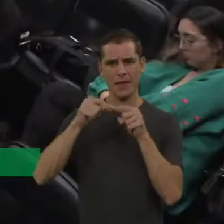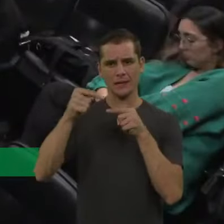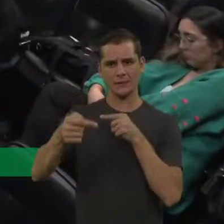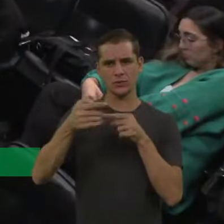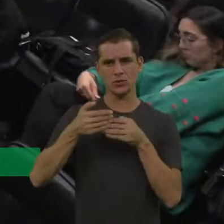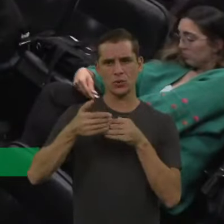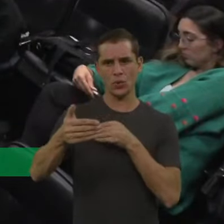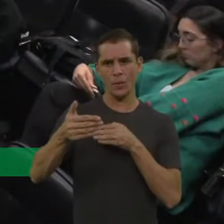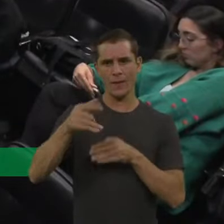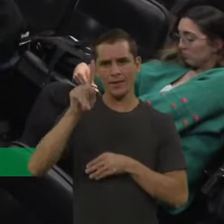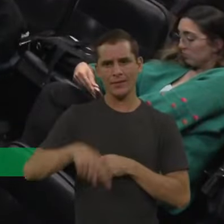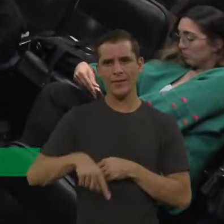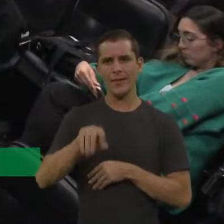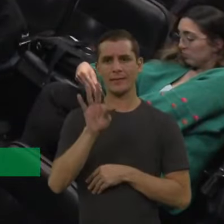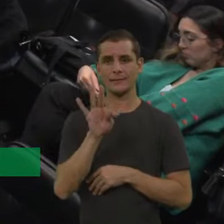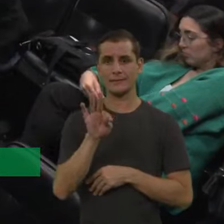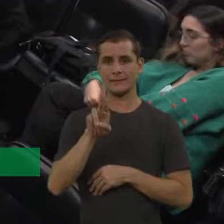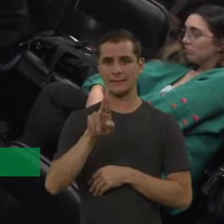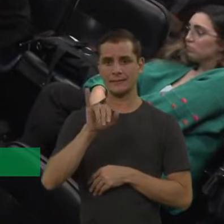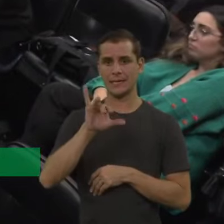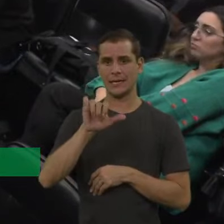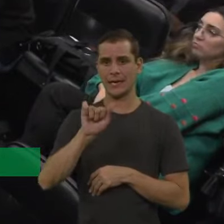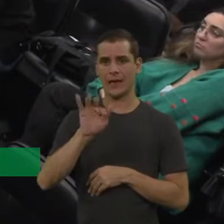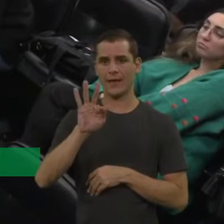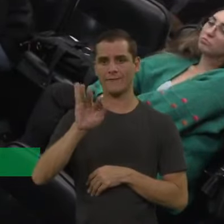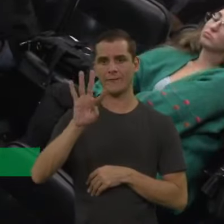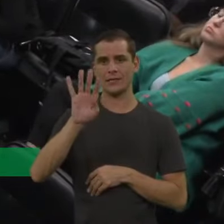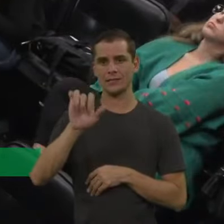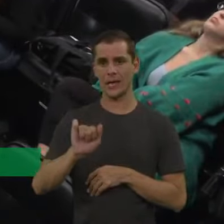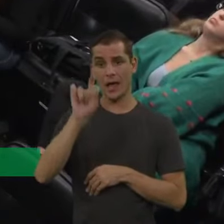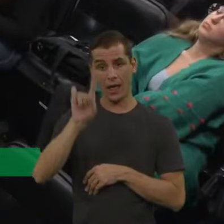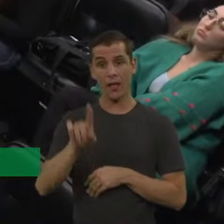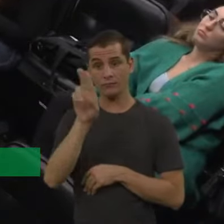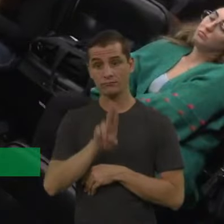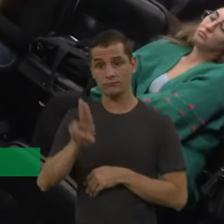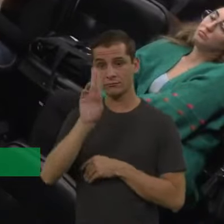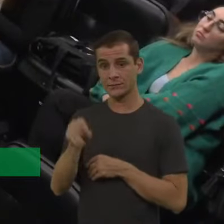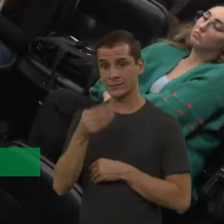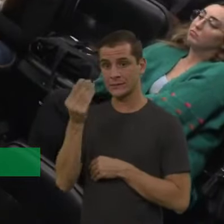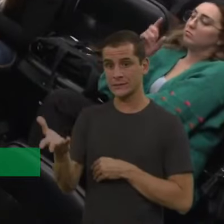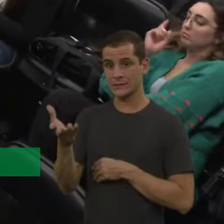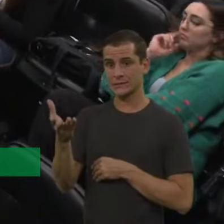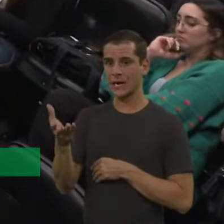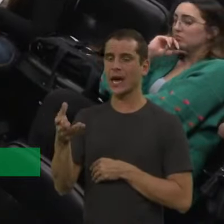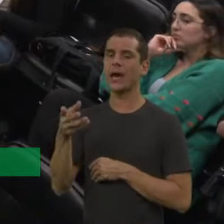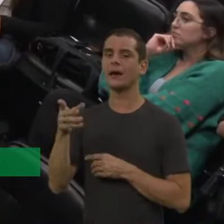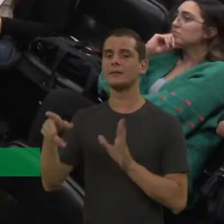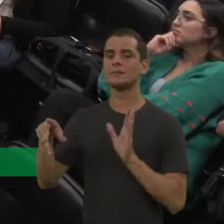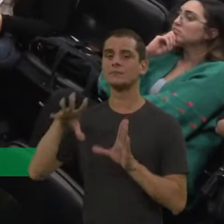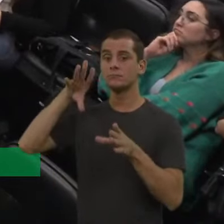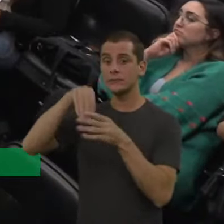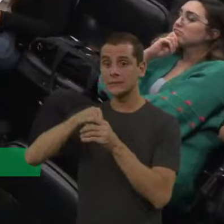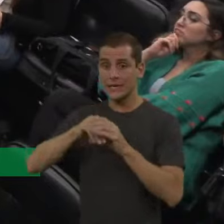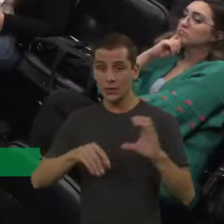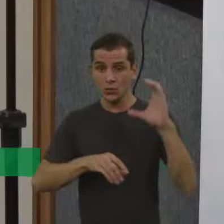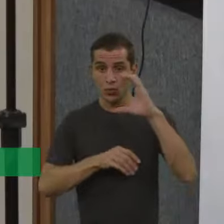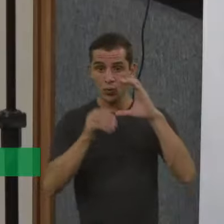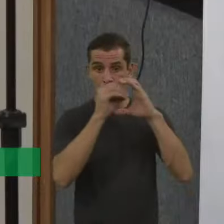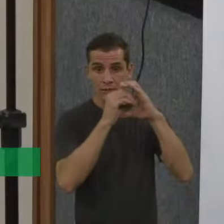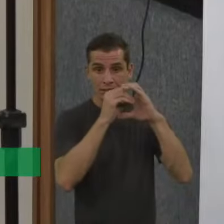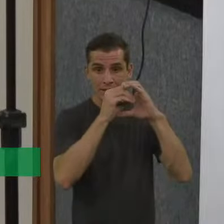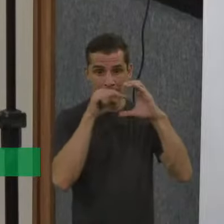É um modulador genético que este, sim, atua na causa, no defeito dentro da célula, e seria